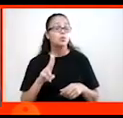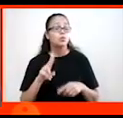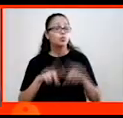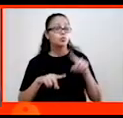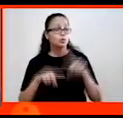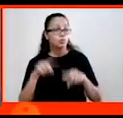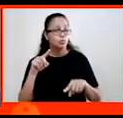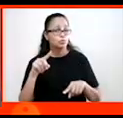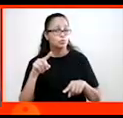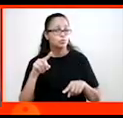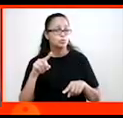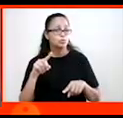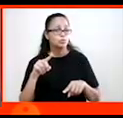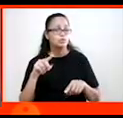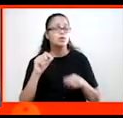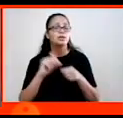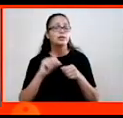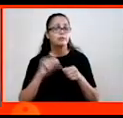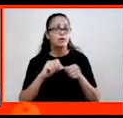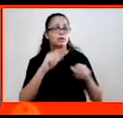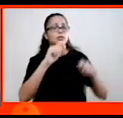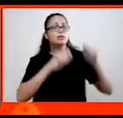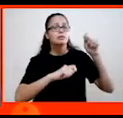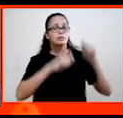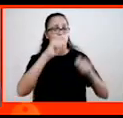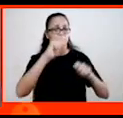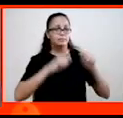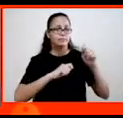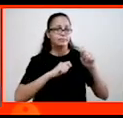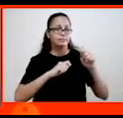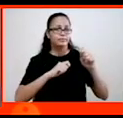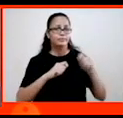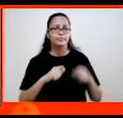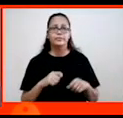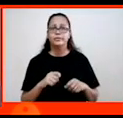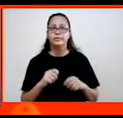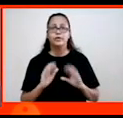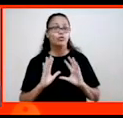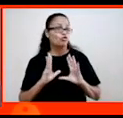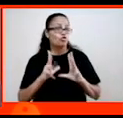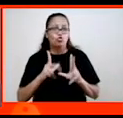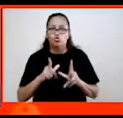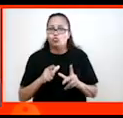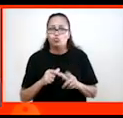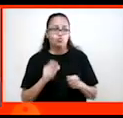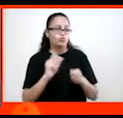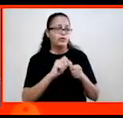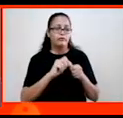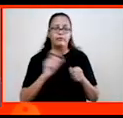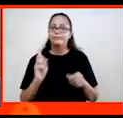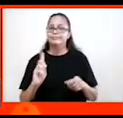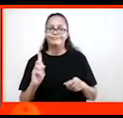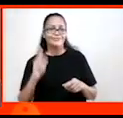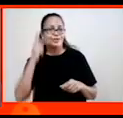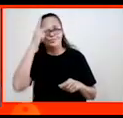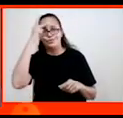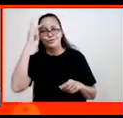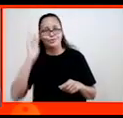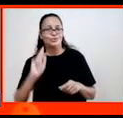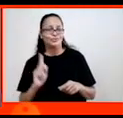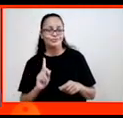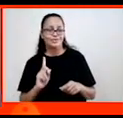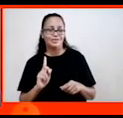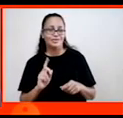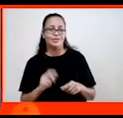pessoas que produzem esses produtos na indústria, elas não acompanham todo o processo de fabricação do produto. É dividido